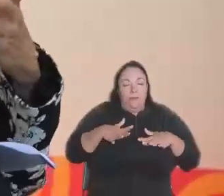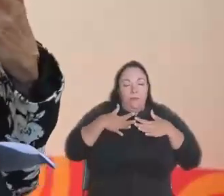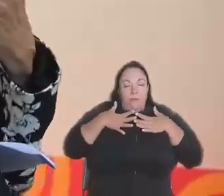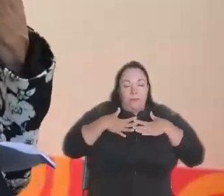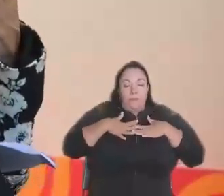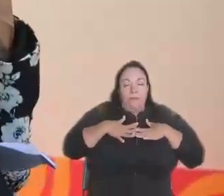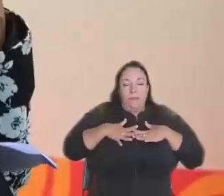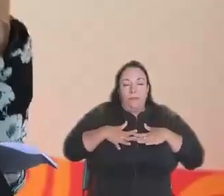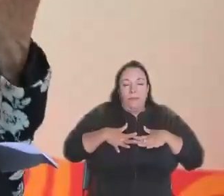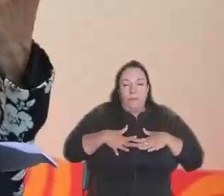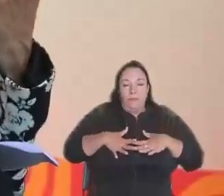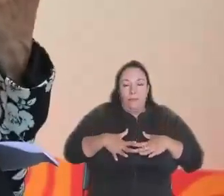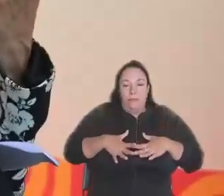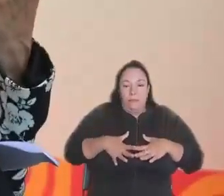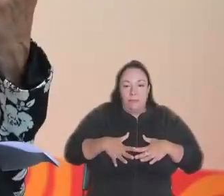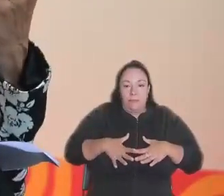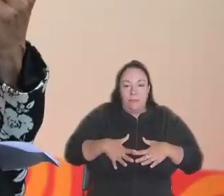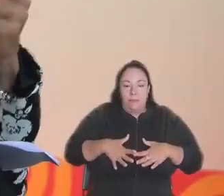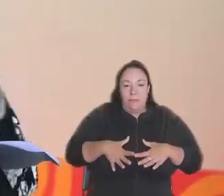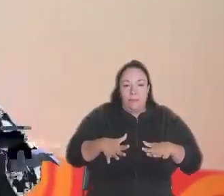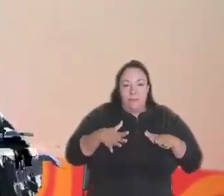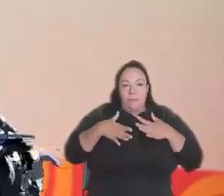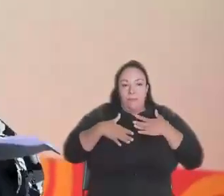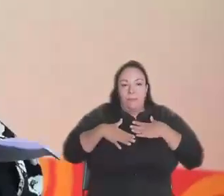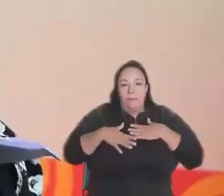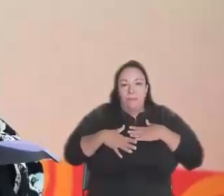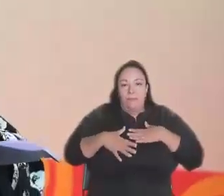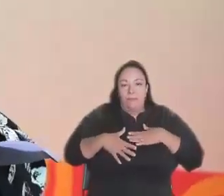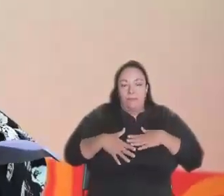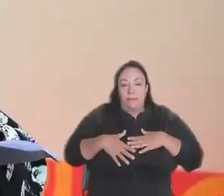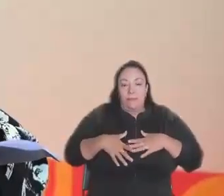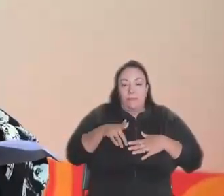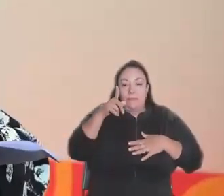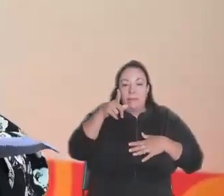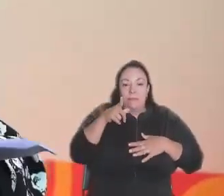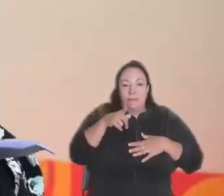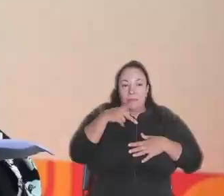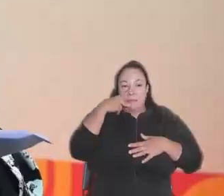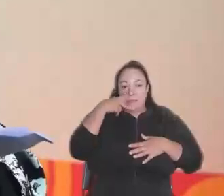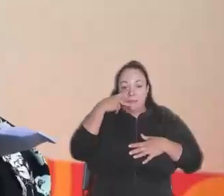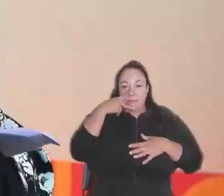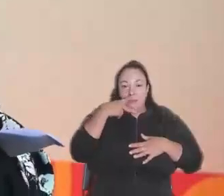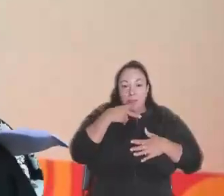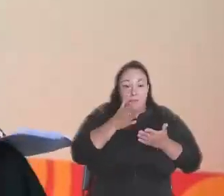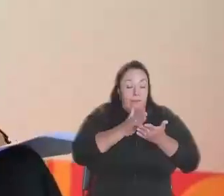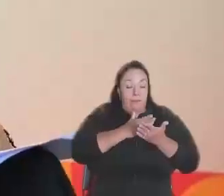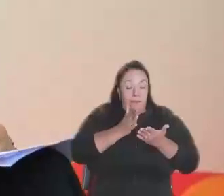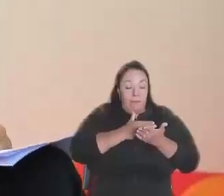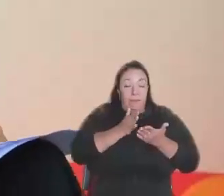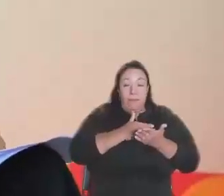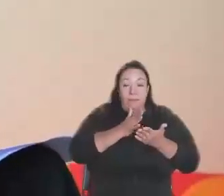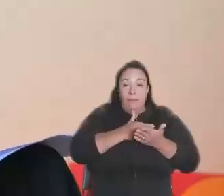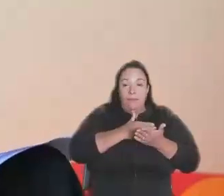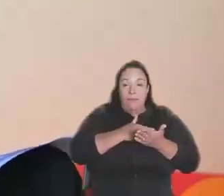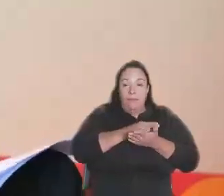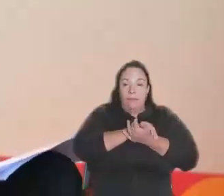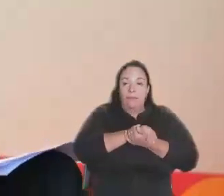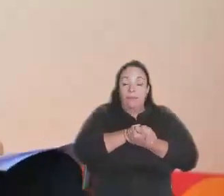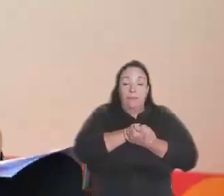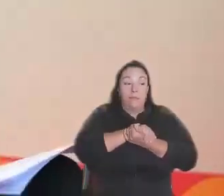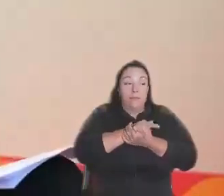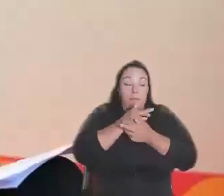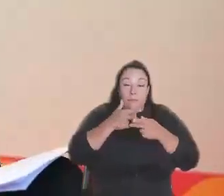essa coisa até meio etérea que você relata lá no livro. E uma coisa